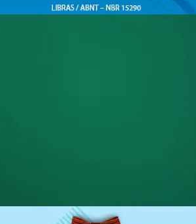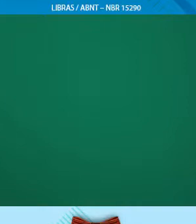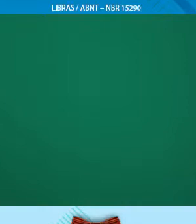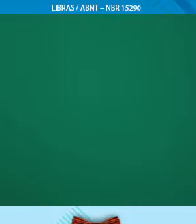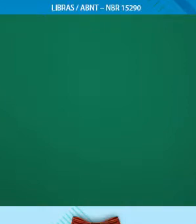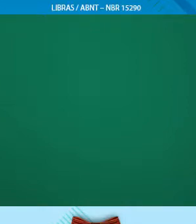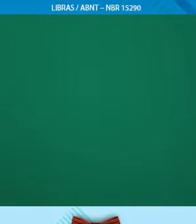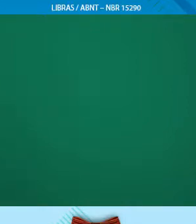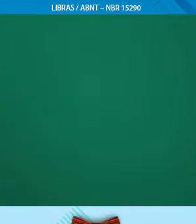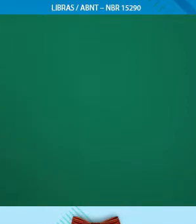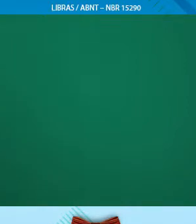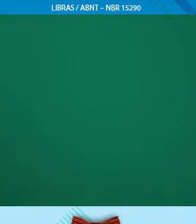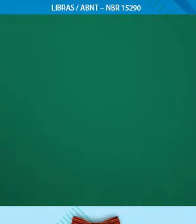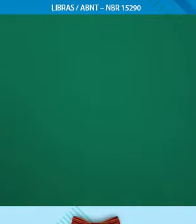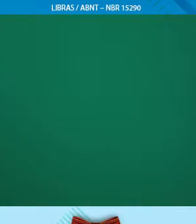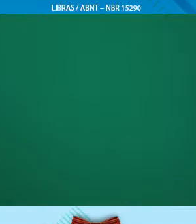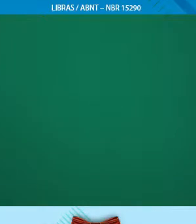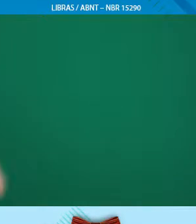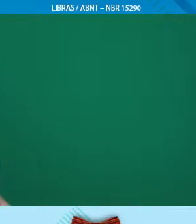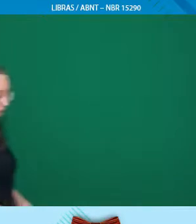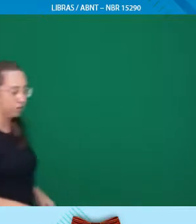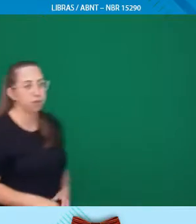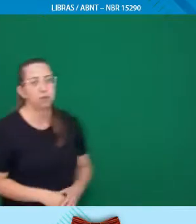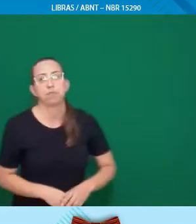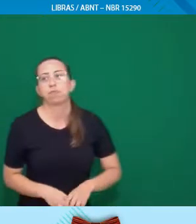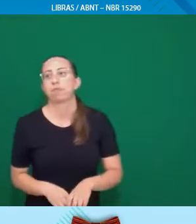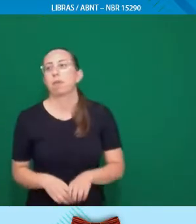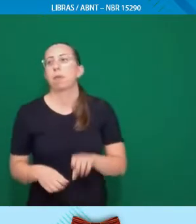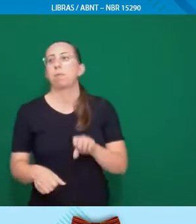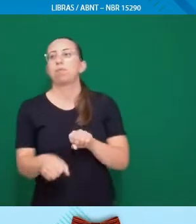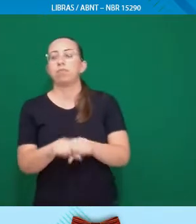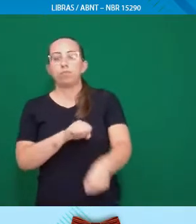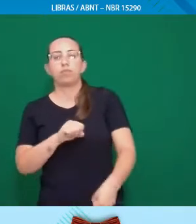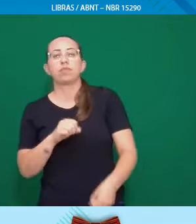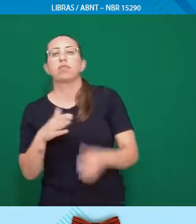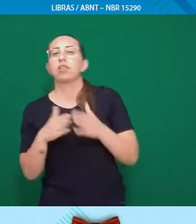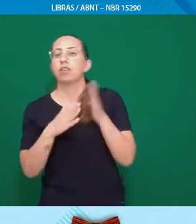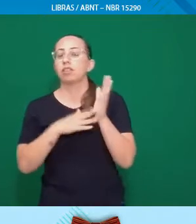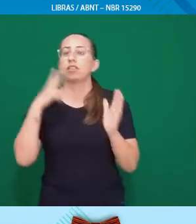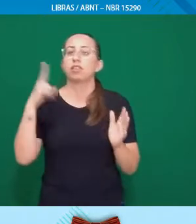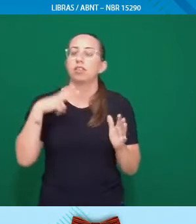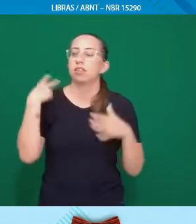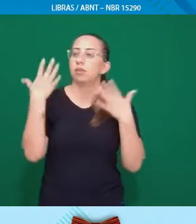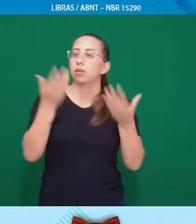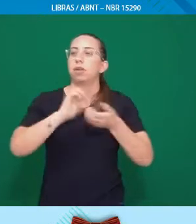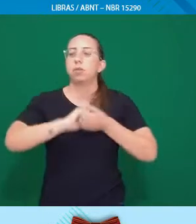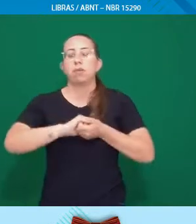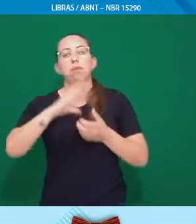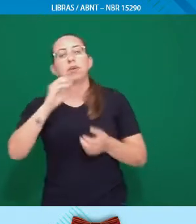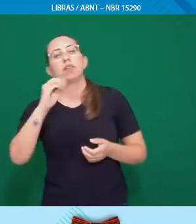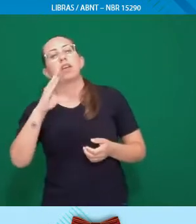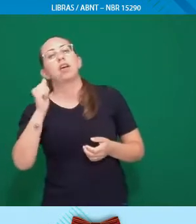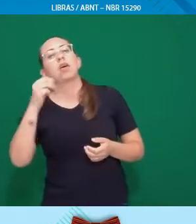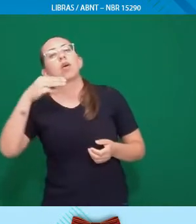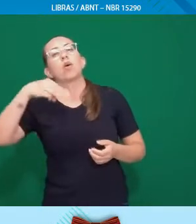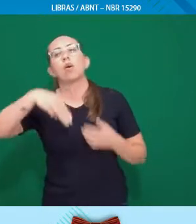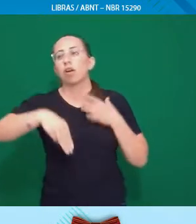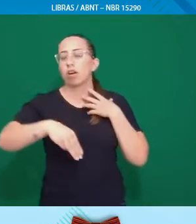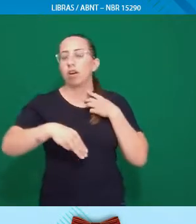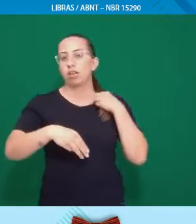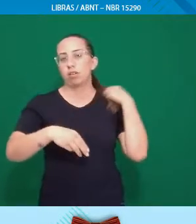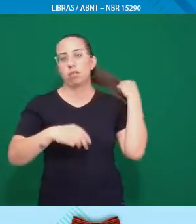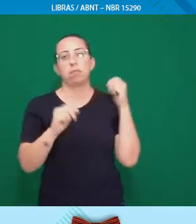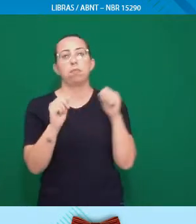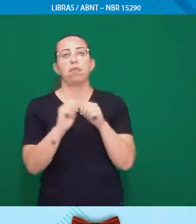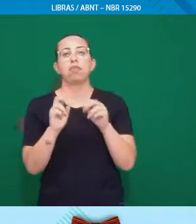passamos agora a promoção 42 2021 de autoria de todos vereadores mostrando parabenização coco e colaboradores